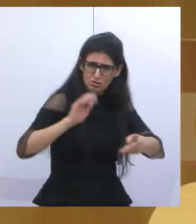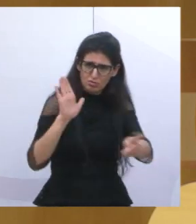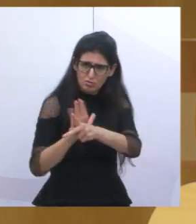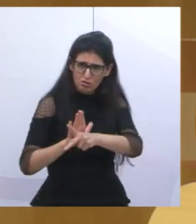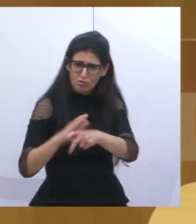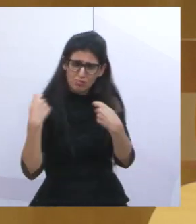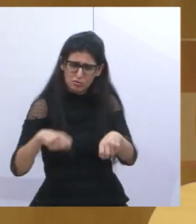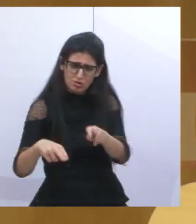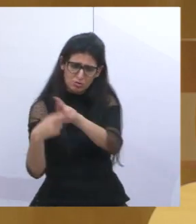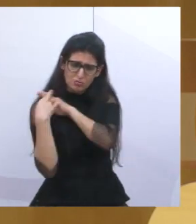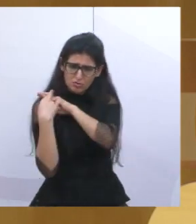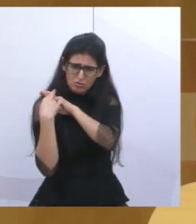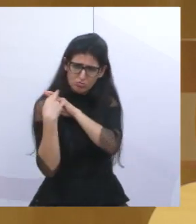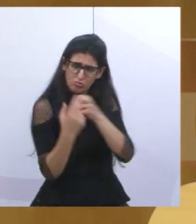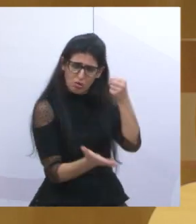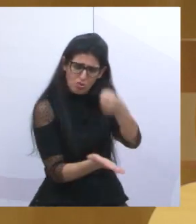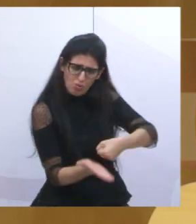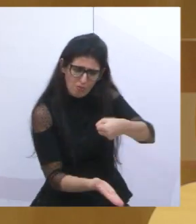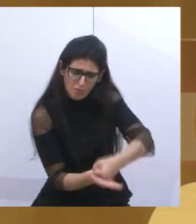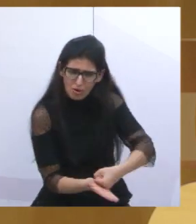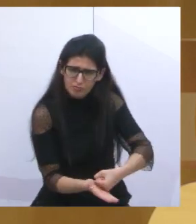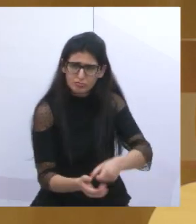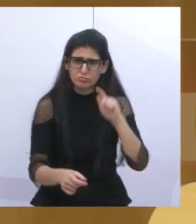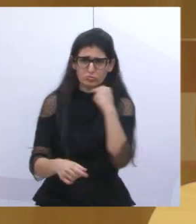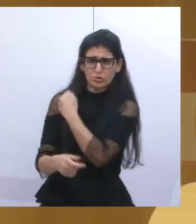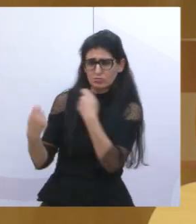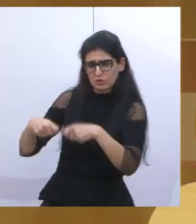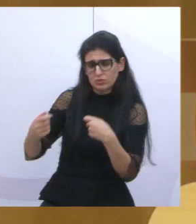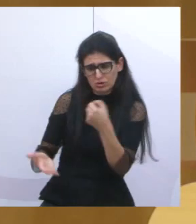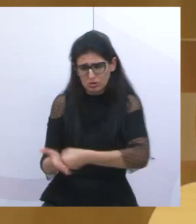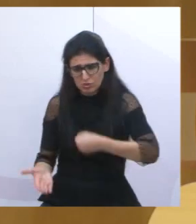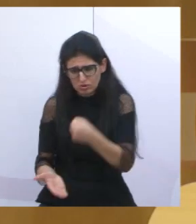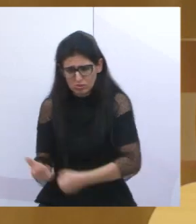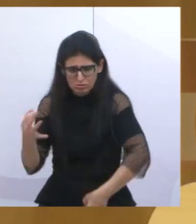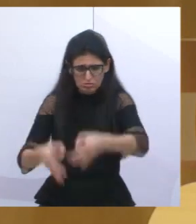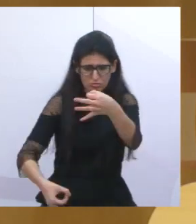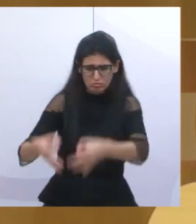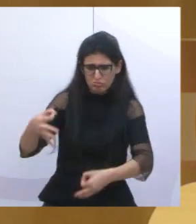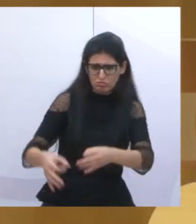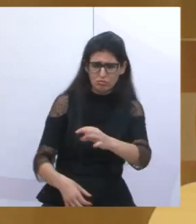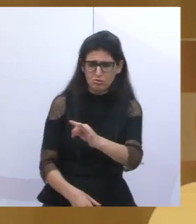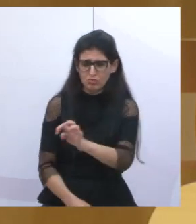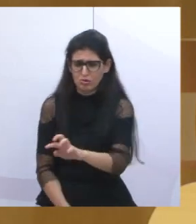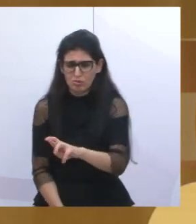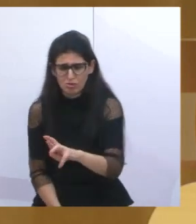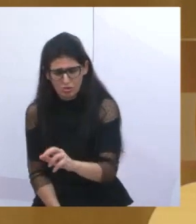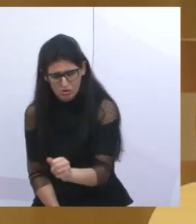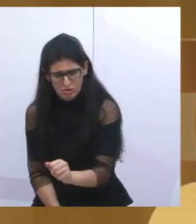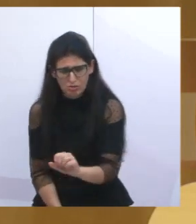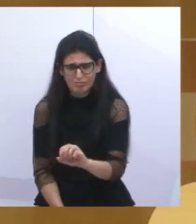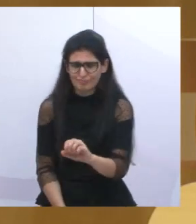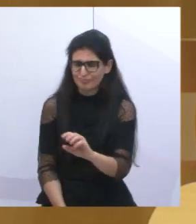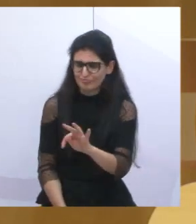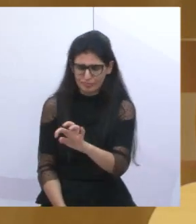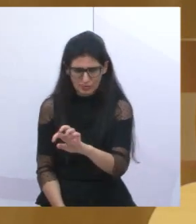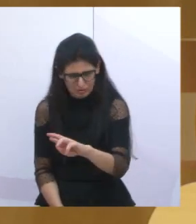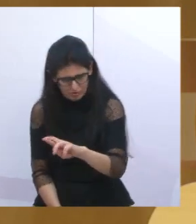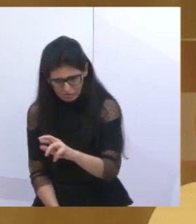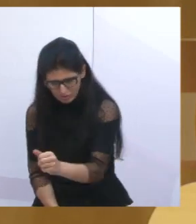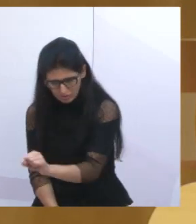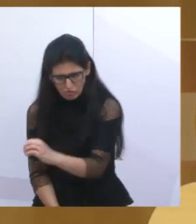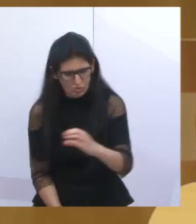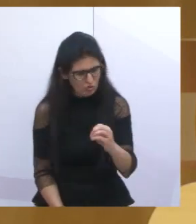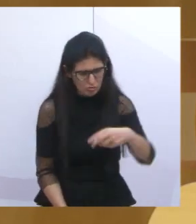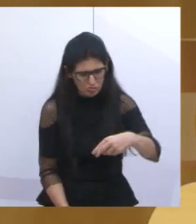uma ação mais efetiva do judiciário, como Terras da Conceição e tantos outros que nós sabemos que tem uma dívida